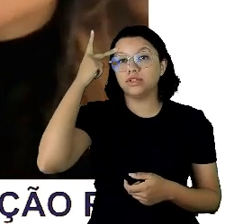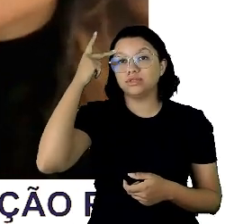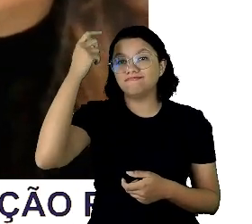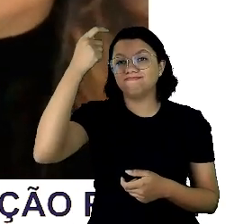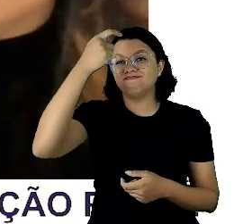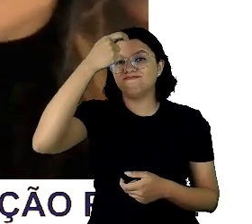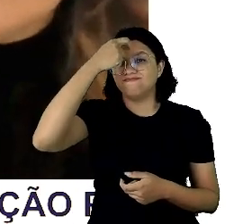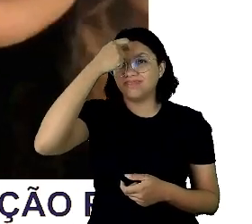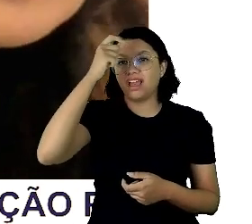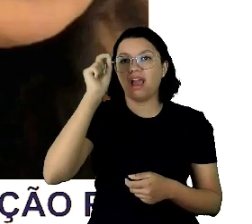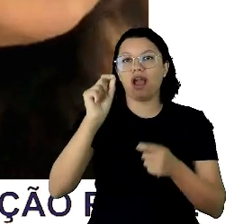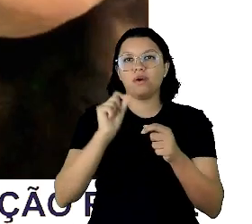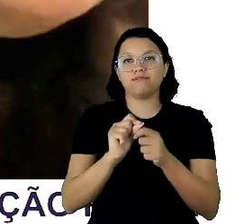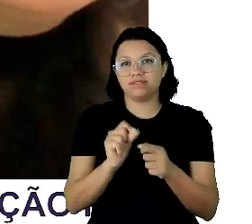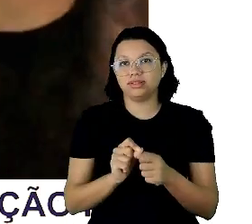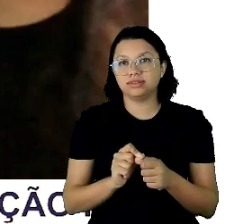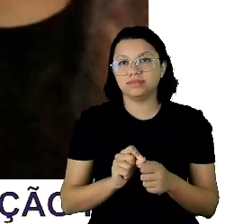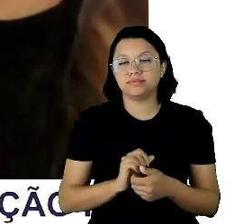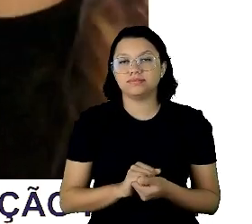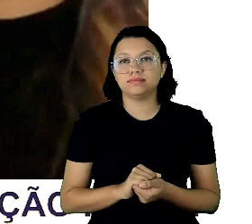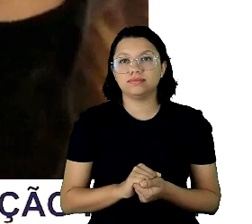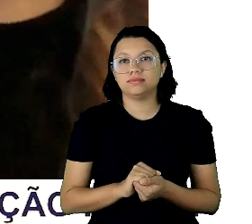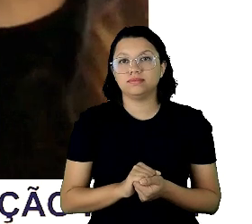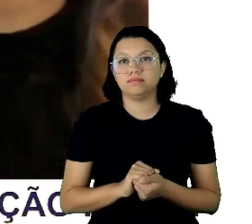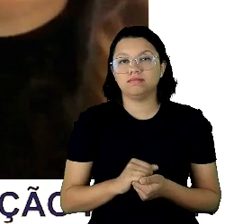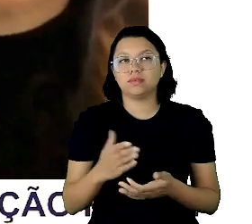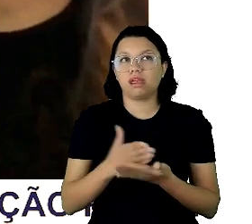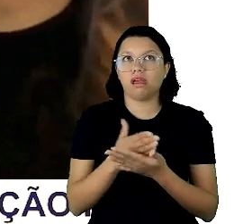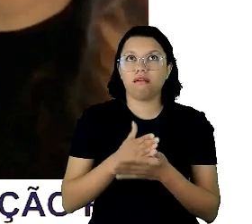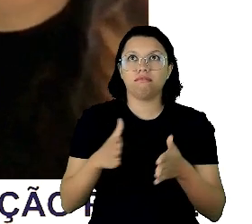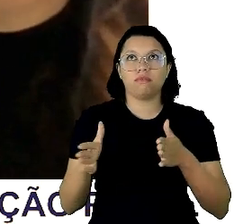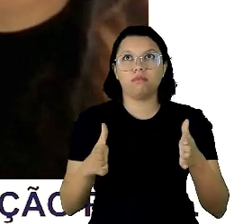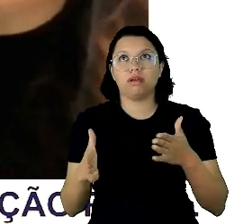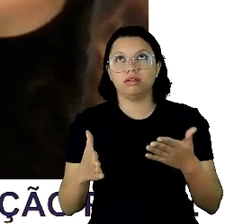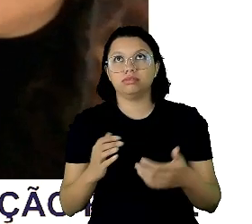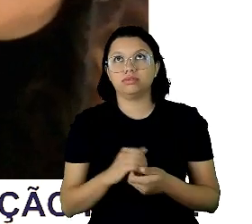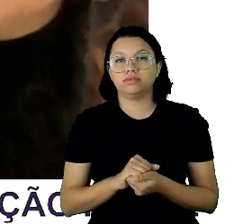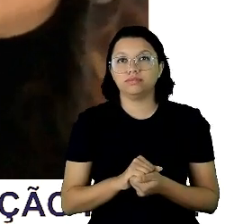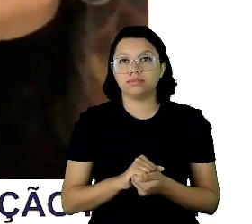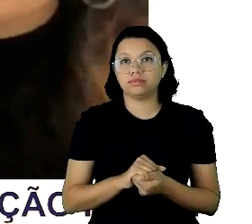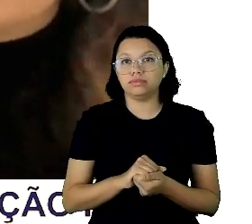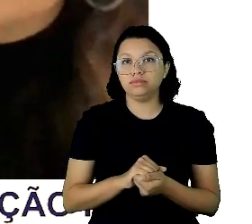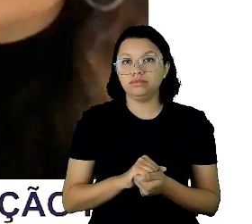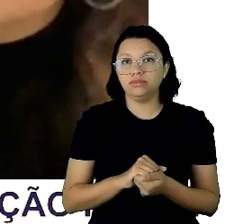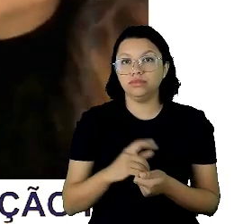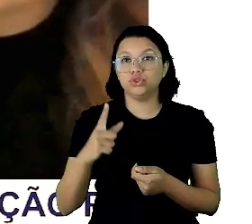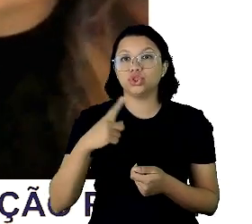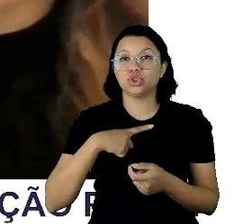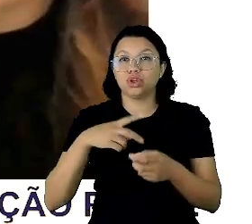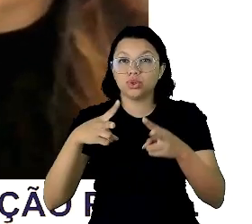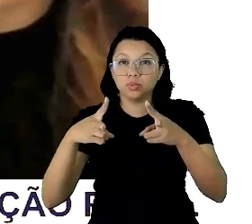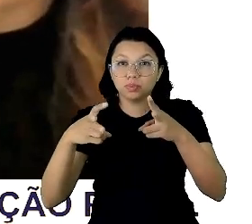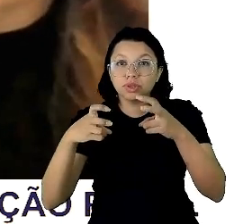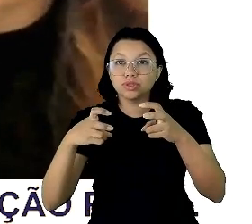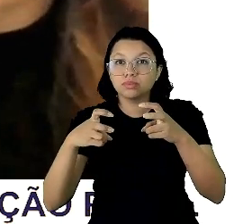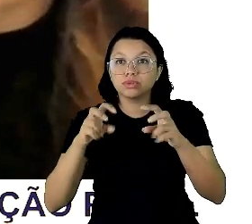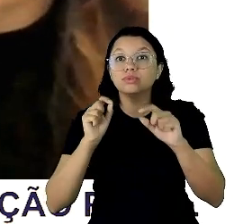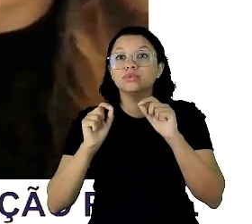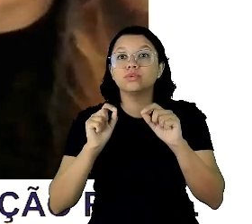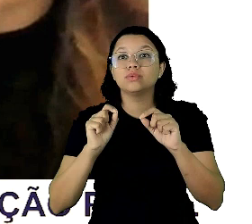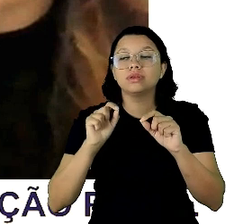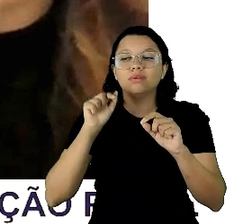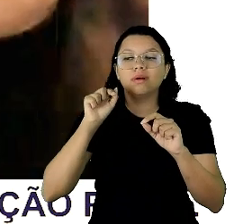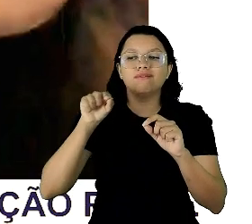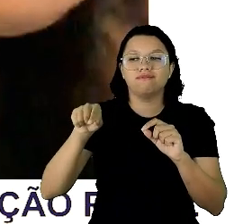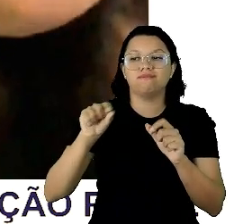que ele fez efetivamente. Se em algum momento ele tiver a percepção de que aquilo que ele fez é